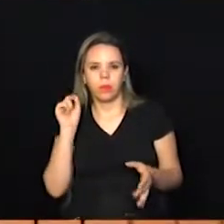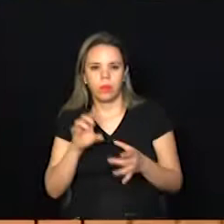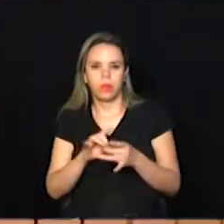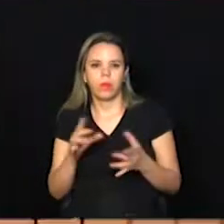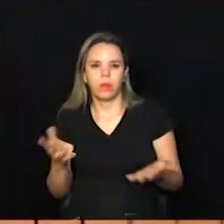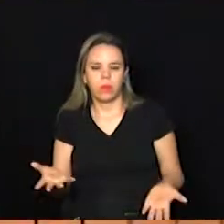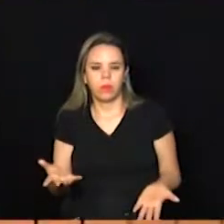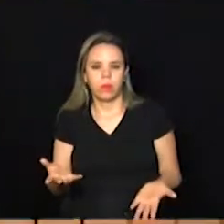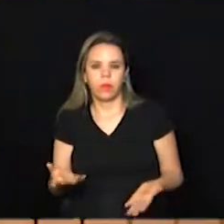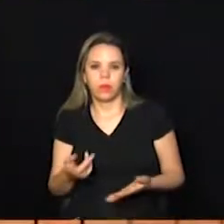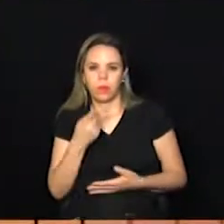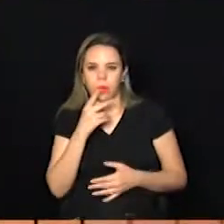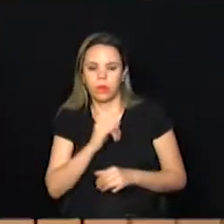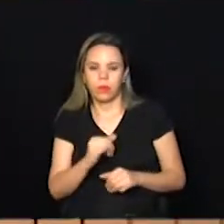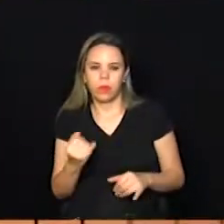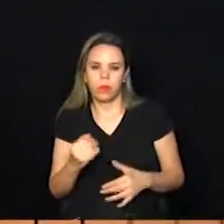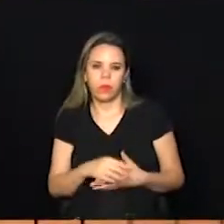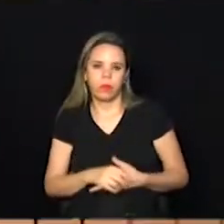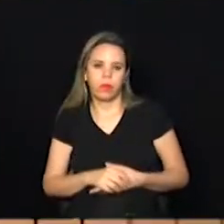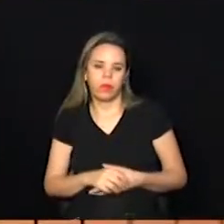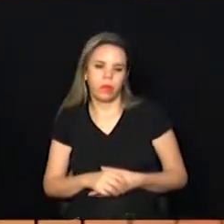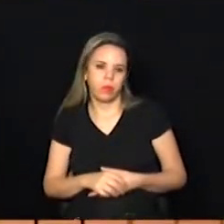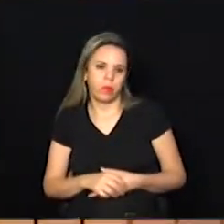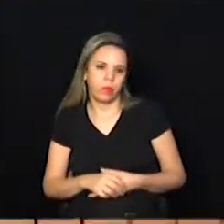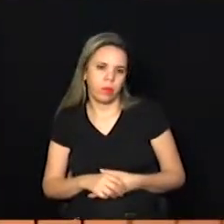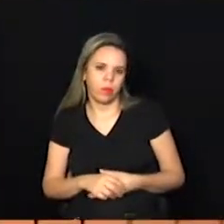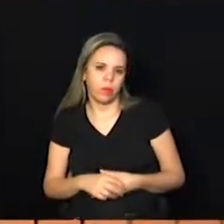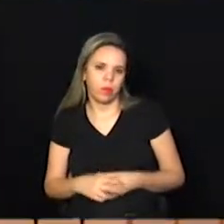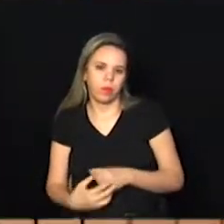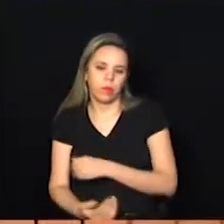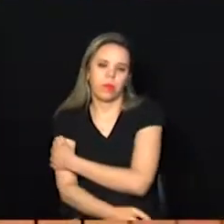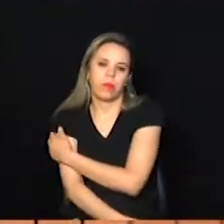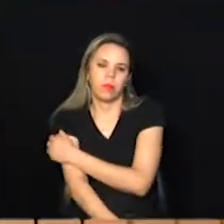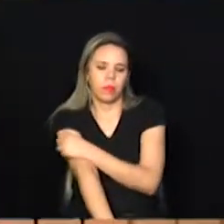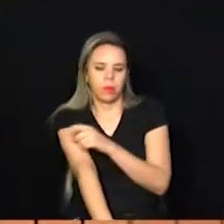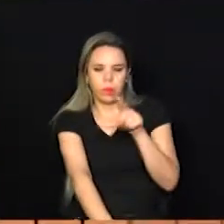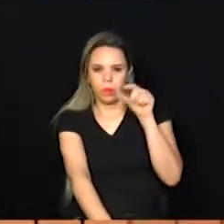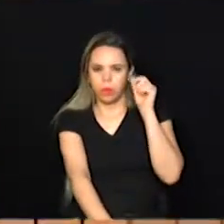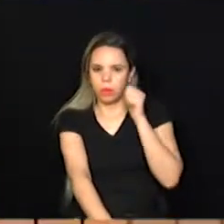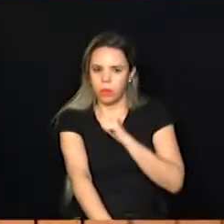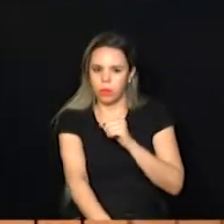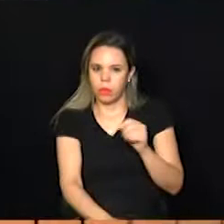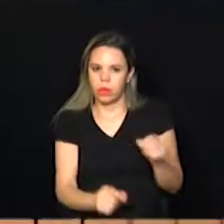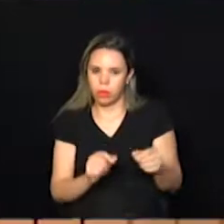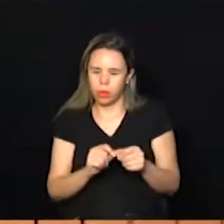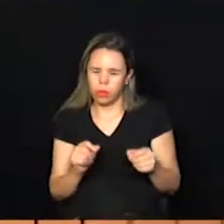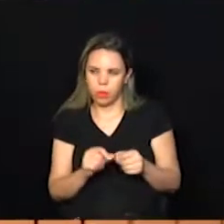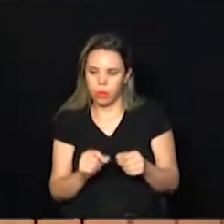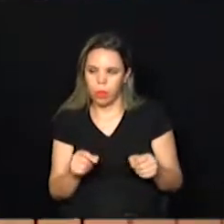queremos ressaltar que é importante a denúncia, mas que é uma decisão que deve ser feita e é uma decisão que ela